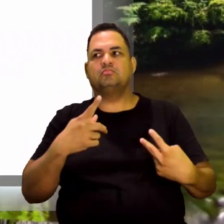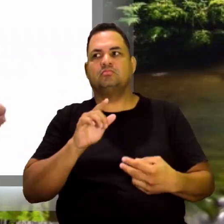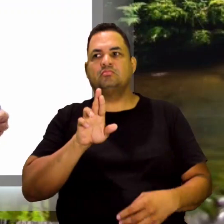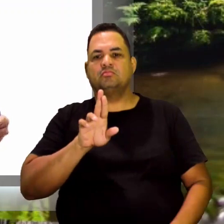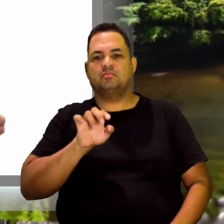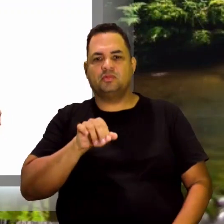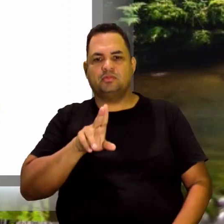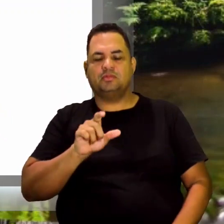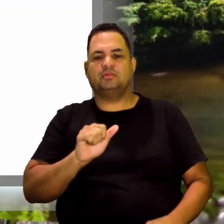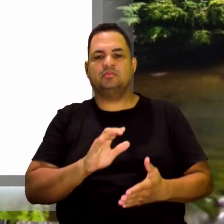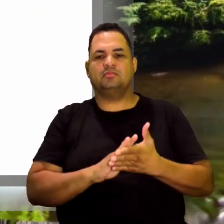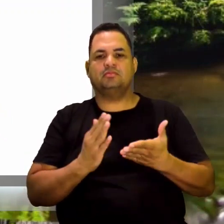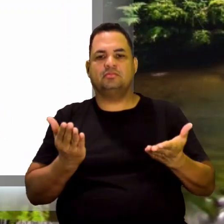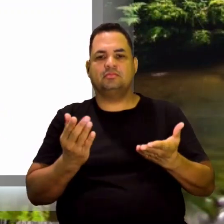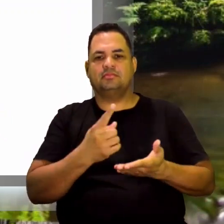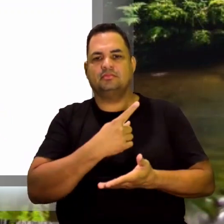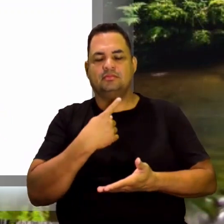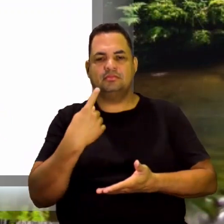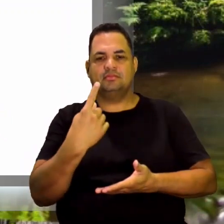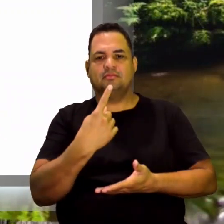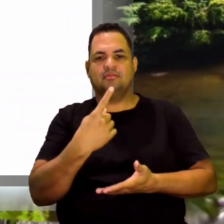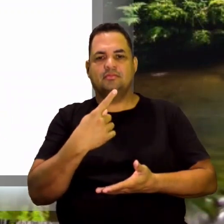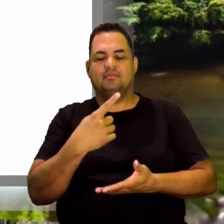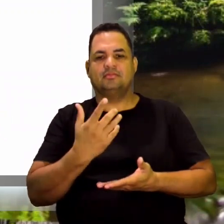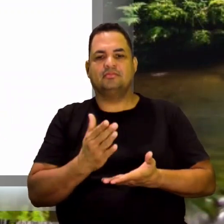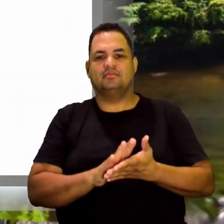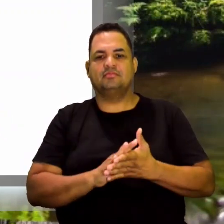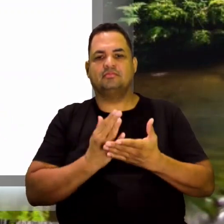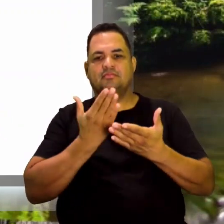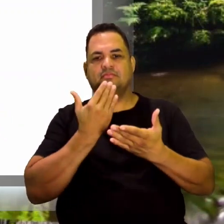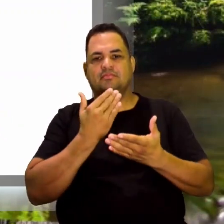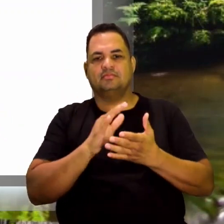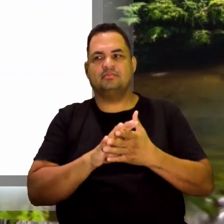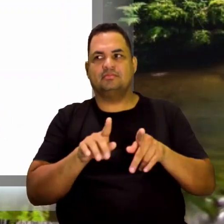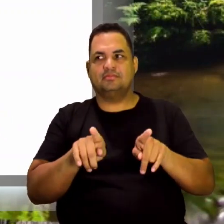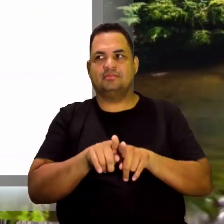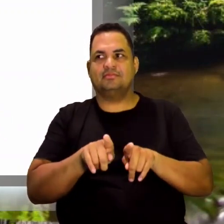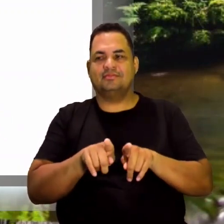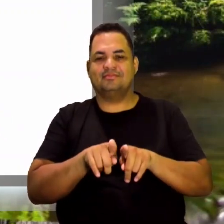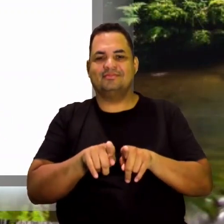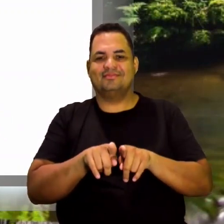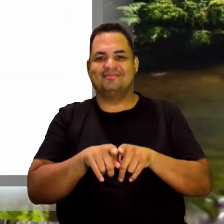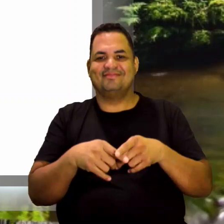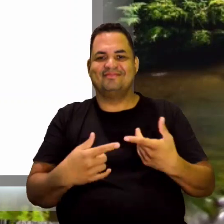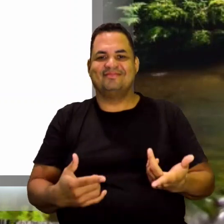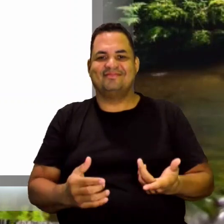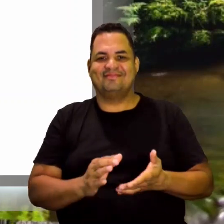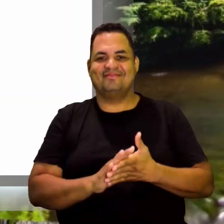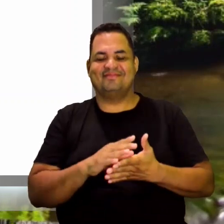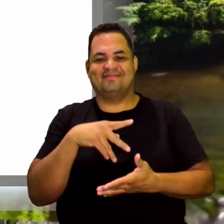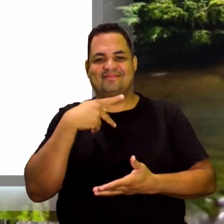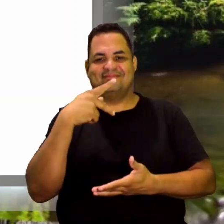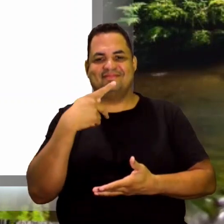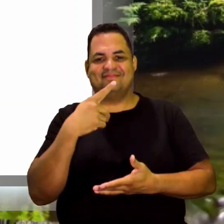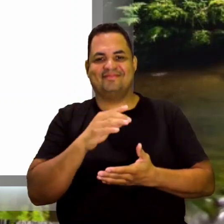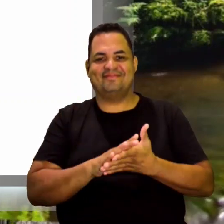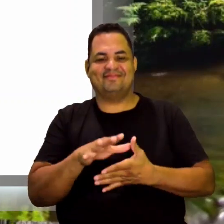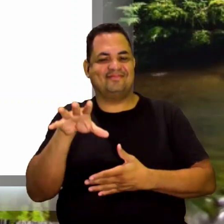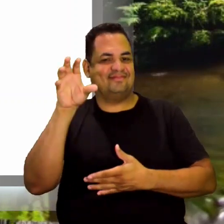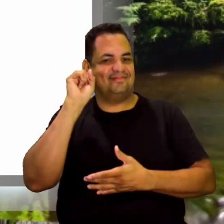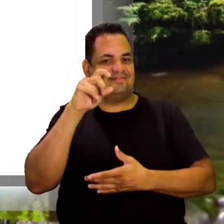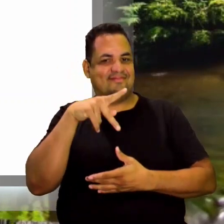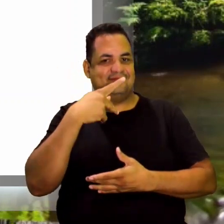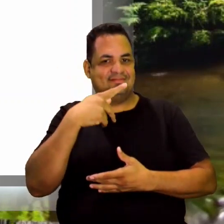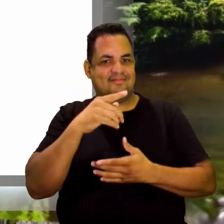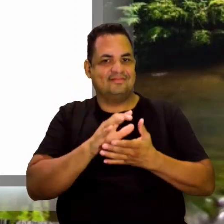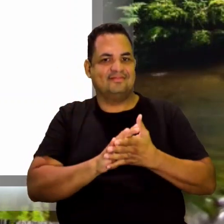dos transgênicos, que está muito voltada aí a alimentos também, né? No nosso dia a dia, onde a gente mais ouve falar sobre